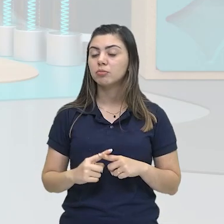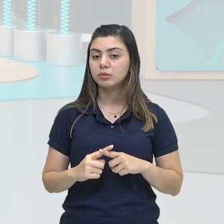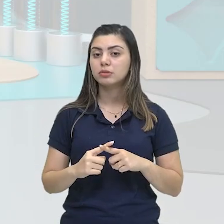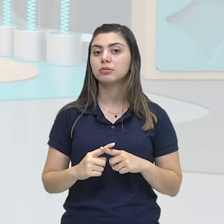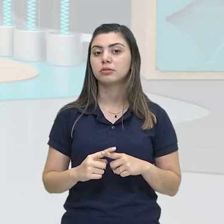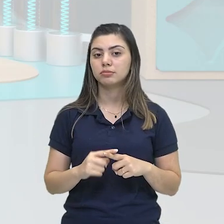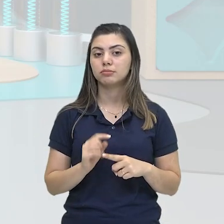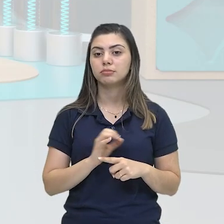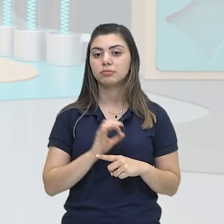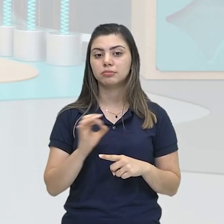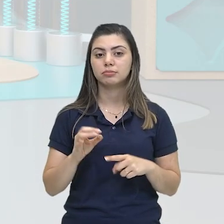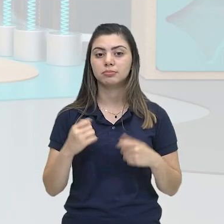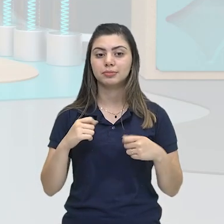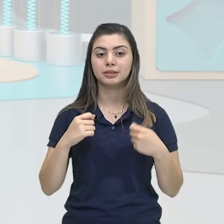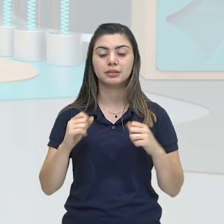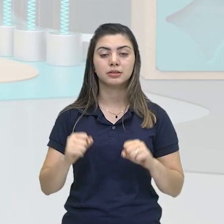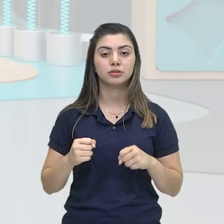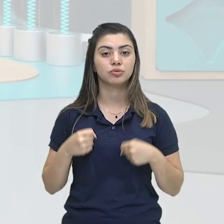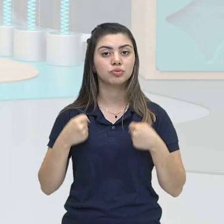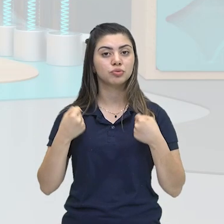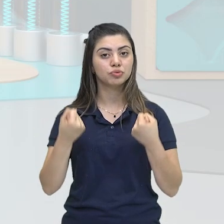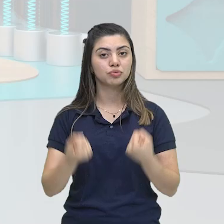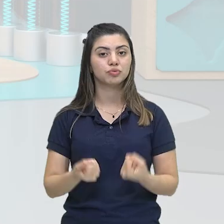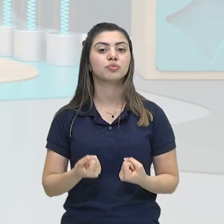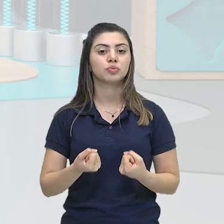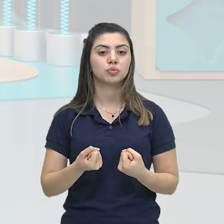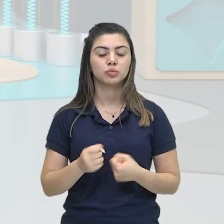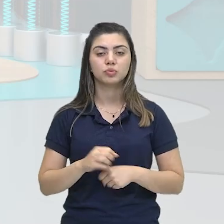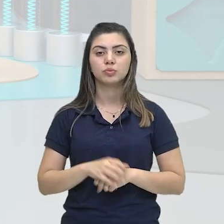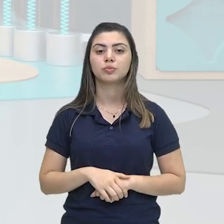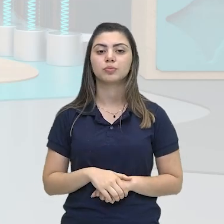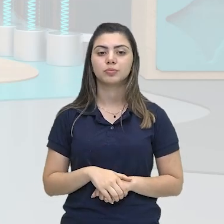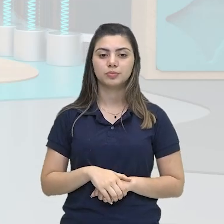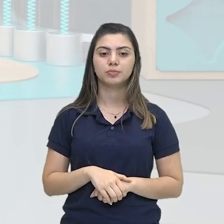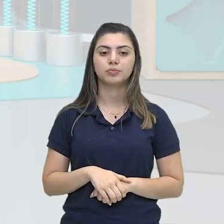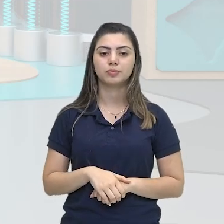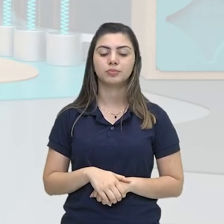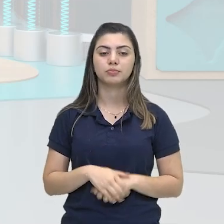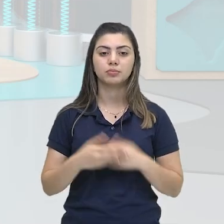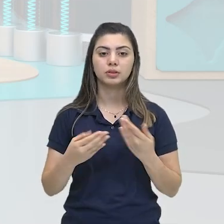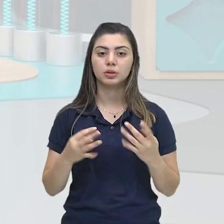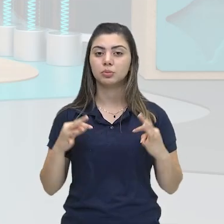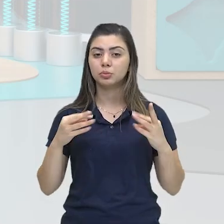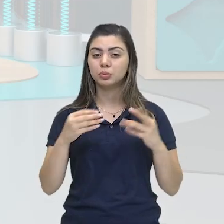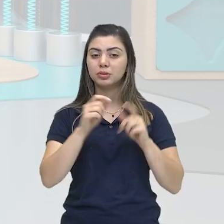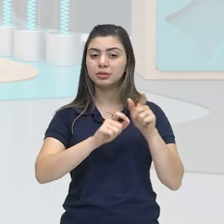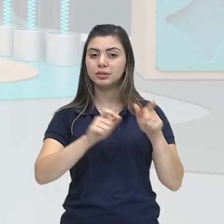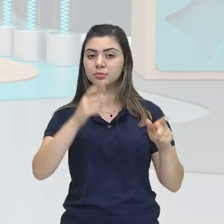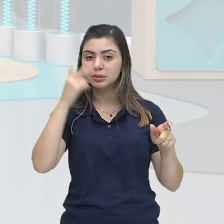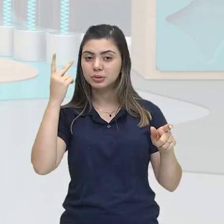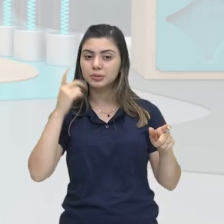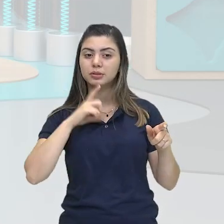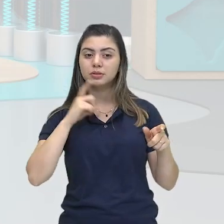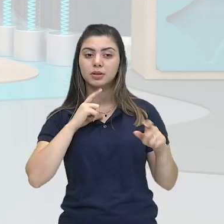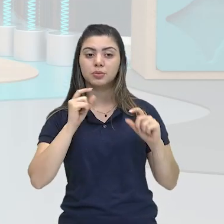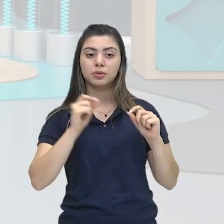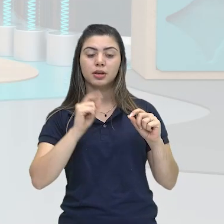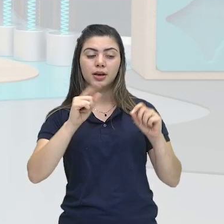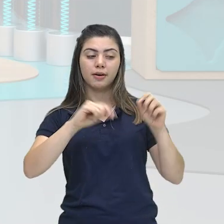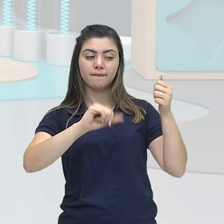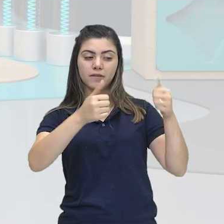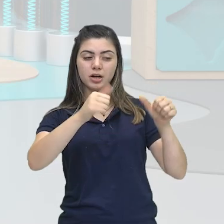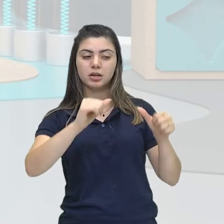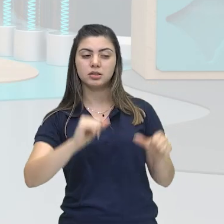alto rendimento, ginástica competitivas, né? Todos os nossos ginastas vão ser avaliados